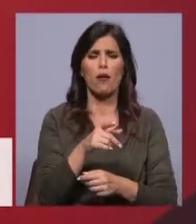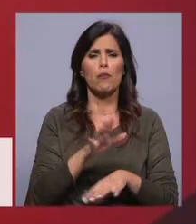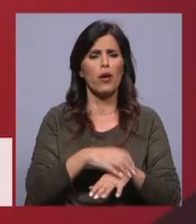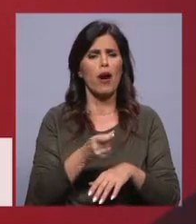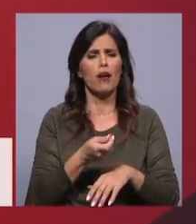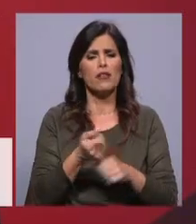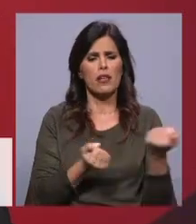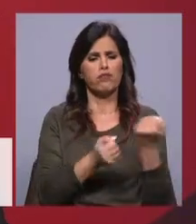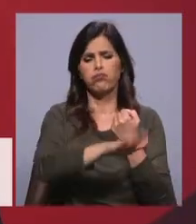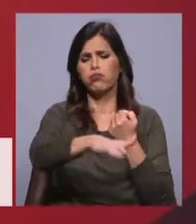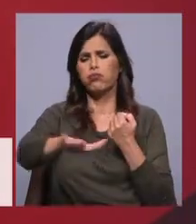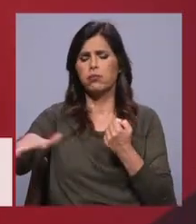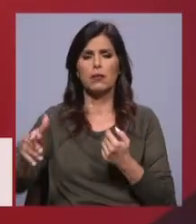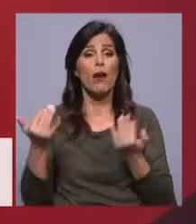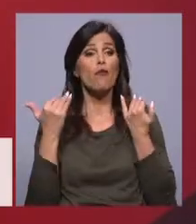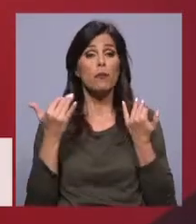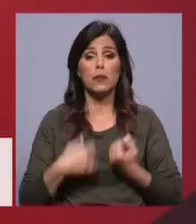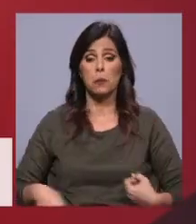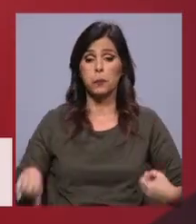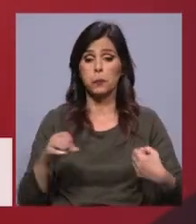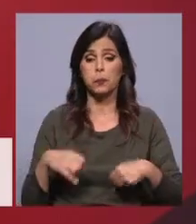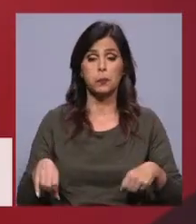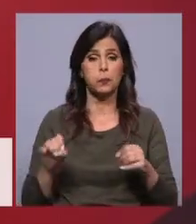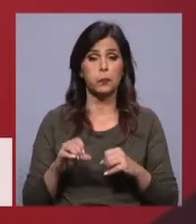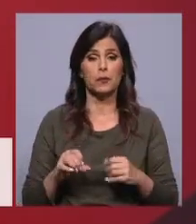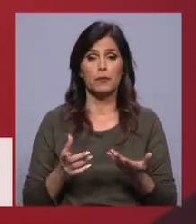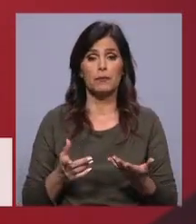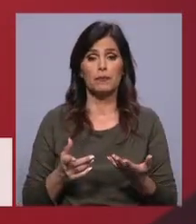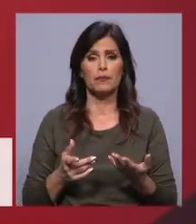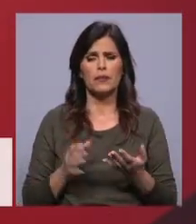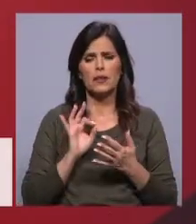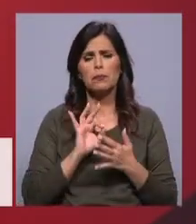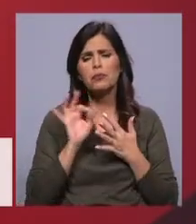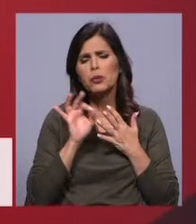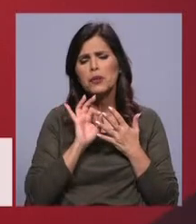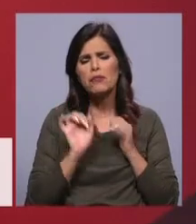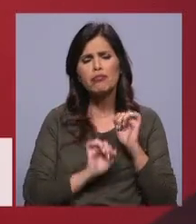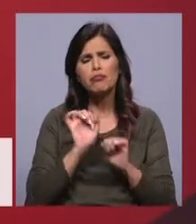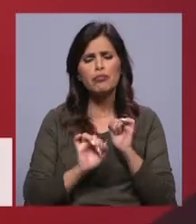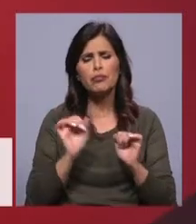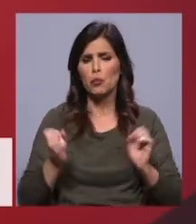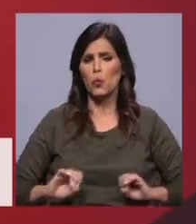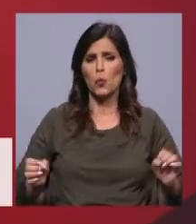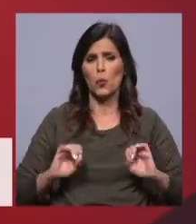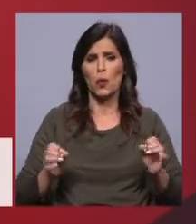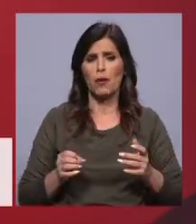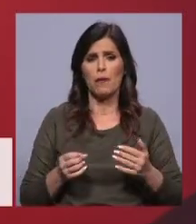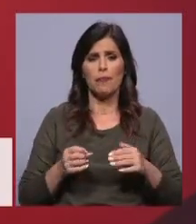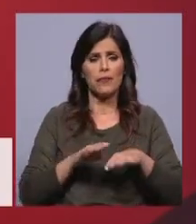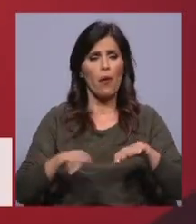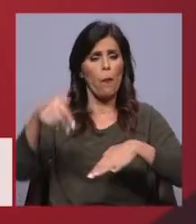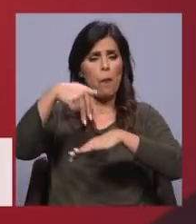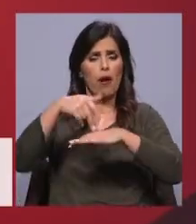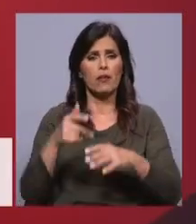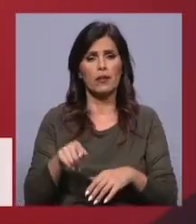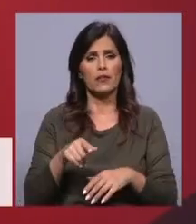não houve nenhuma informação mais detalhada sobre esta infraestrutura do palco e portanto